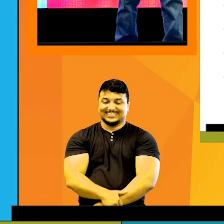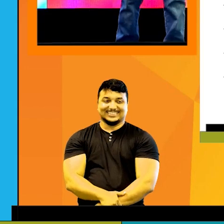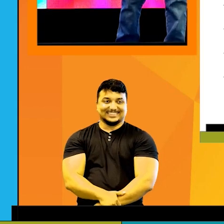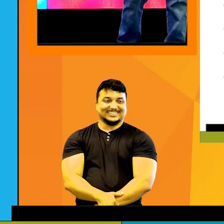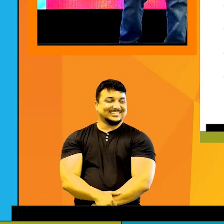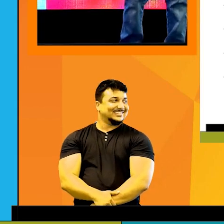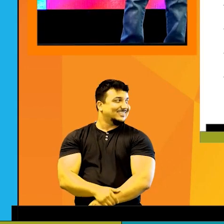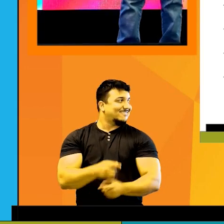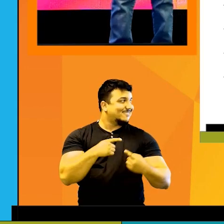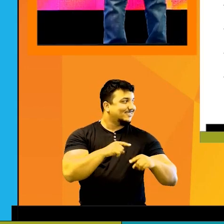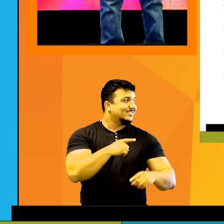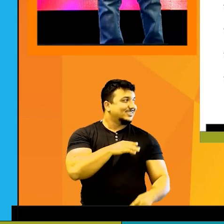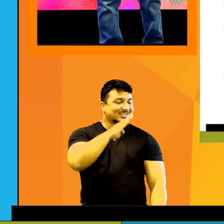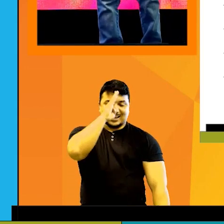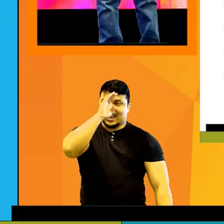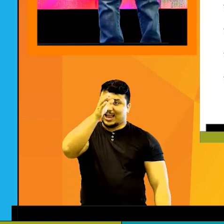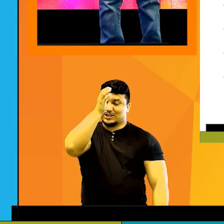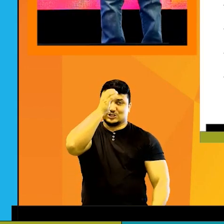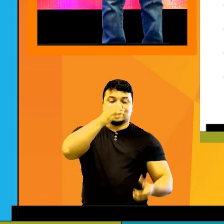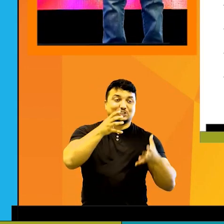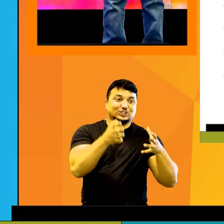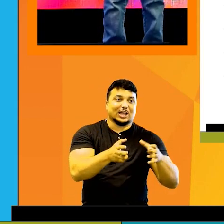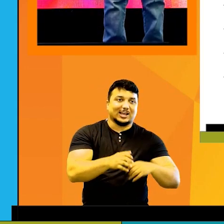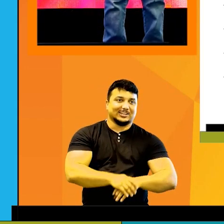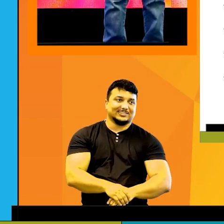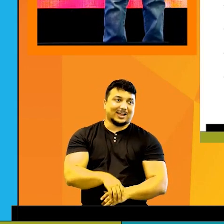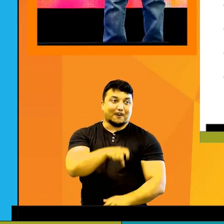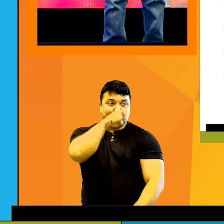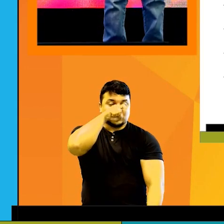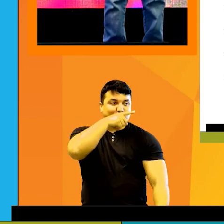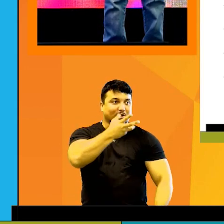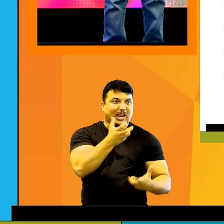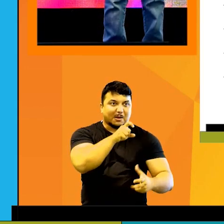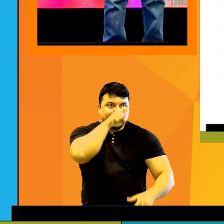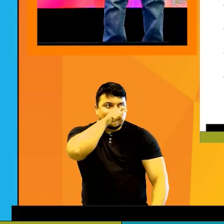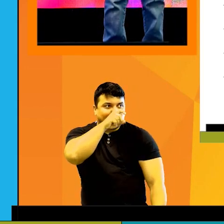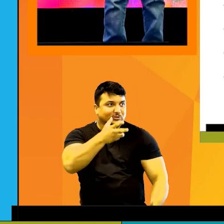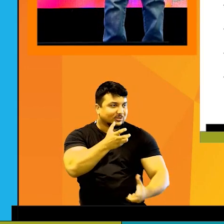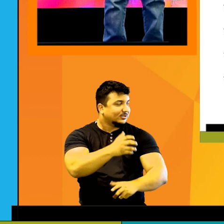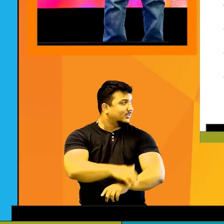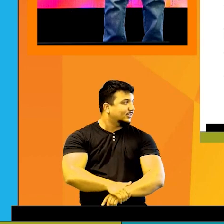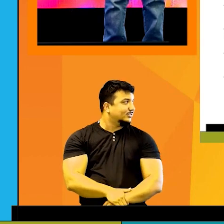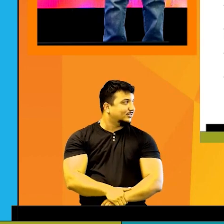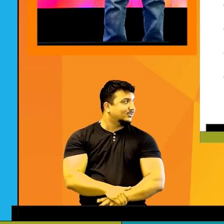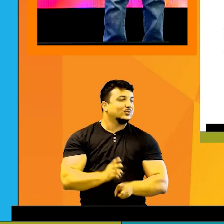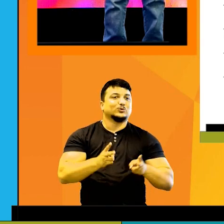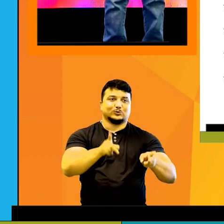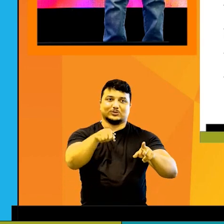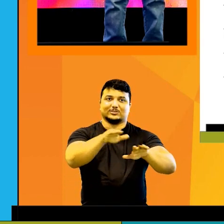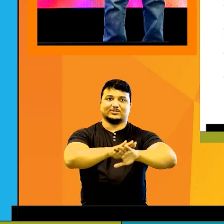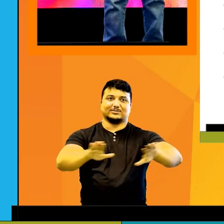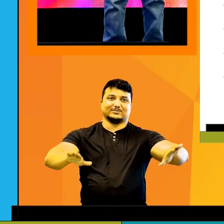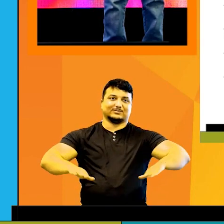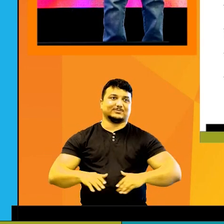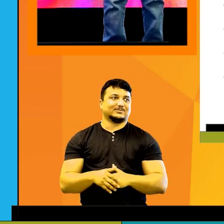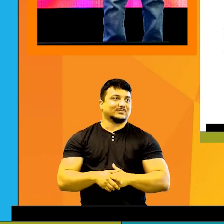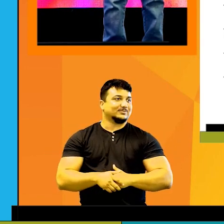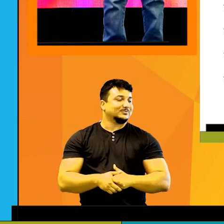Vai brigar com o sobrinho, a tia chata, a bruxa. Quer ser bruxa? Então continue desse jeito.